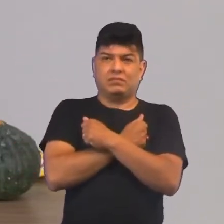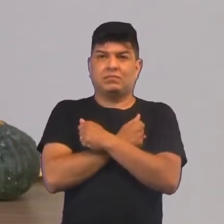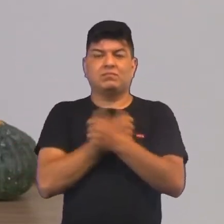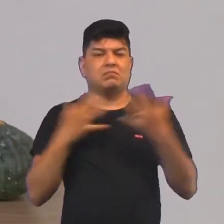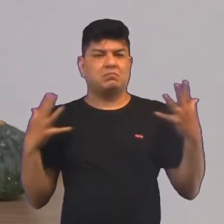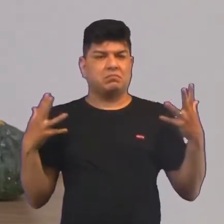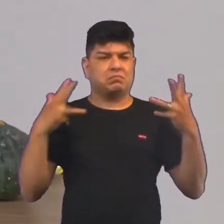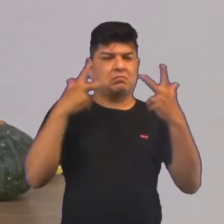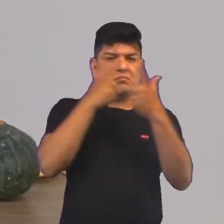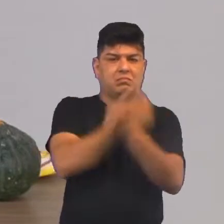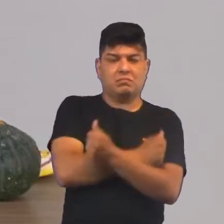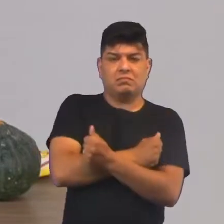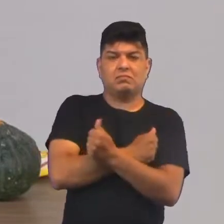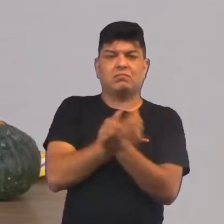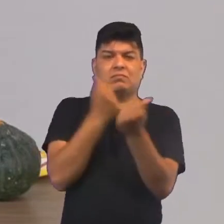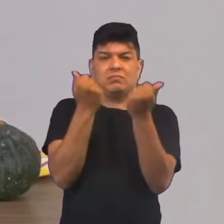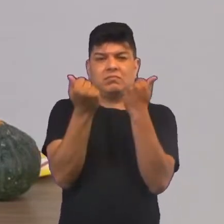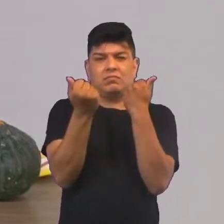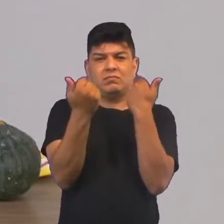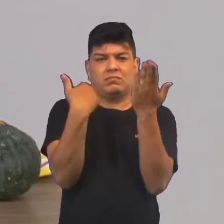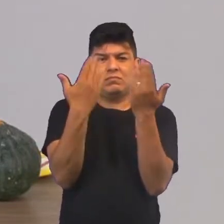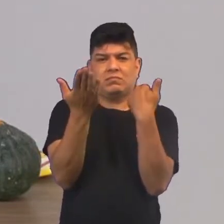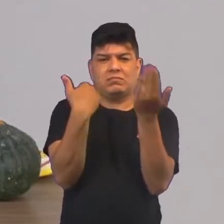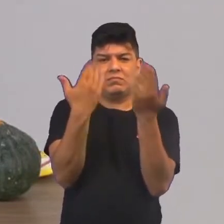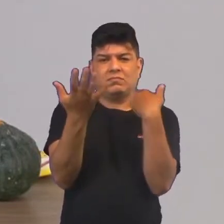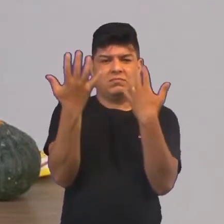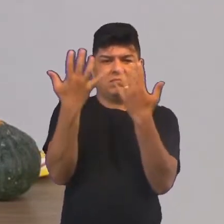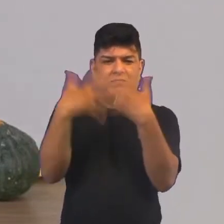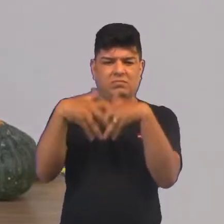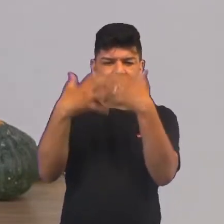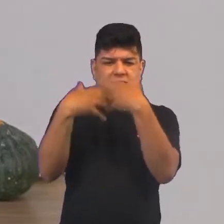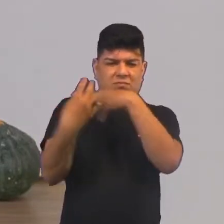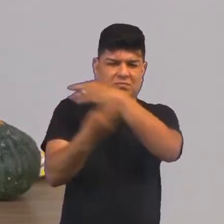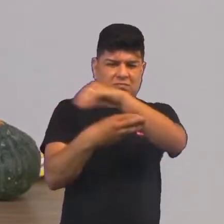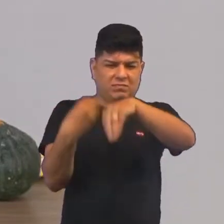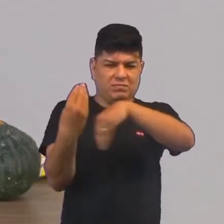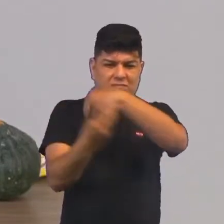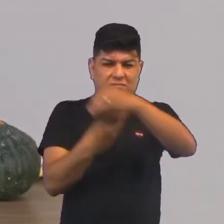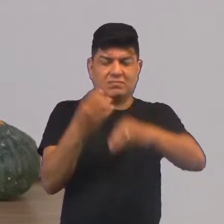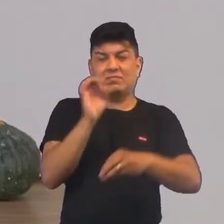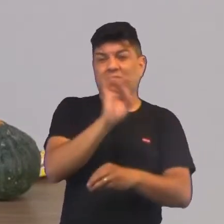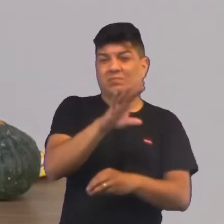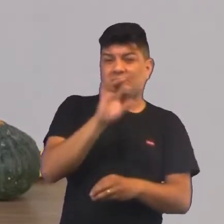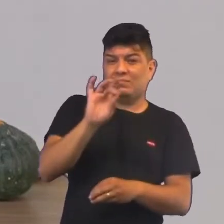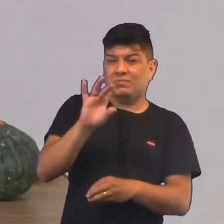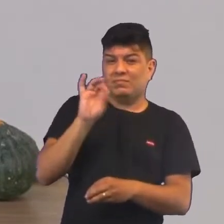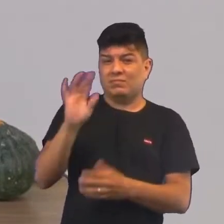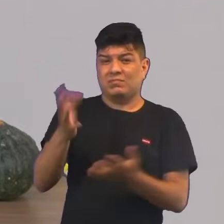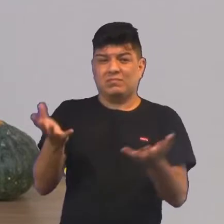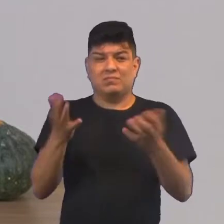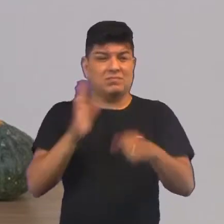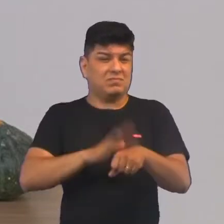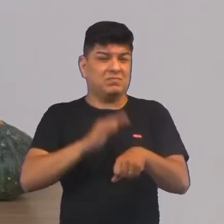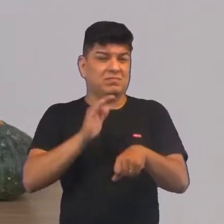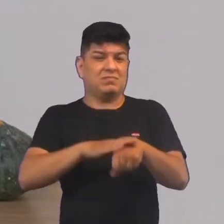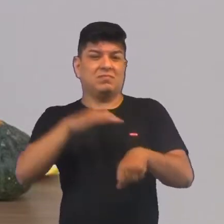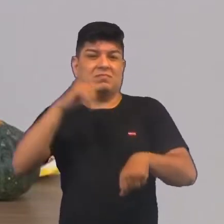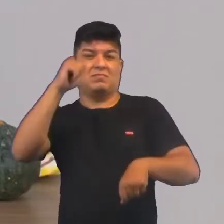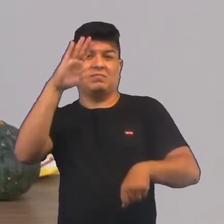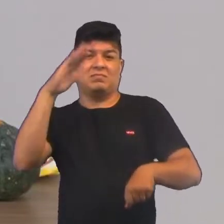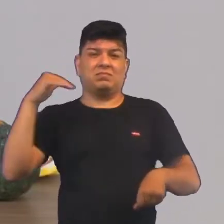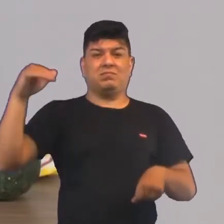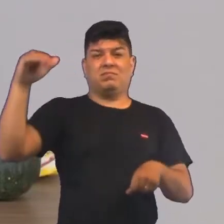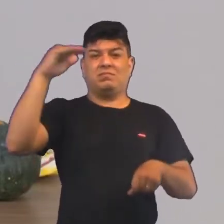achavam lindos e começaram a conversar. Foi uma confusão toda. Cada alimento queria ser mais do que o